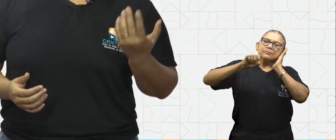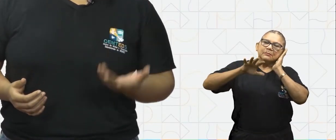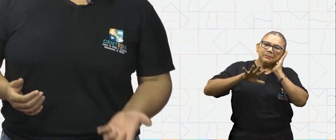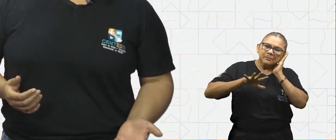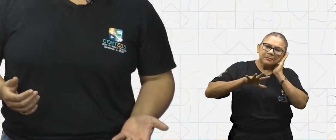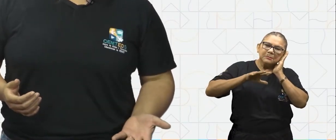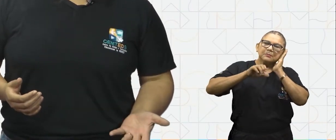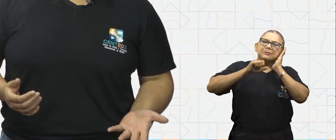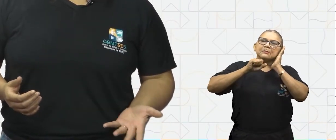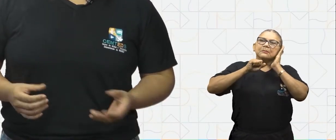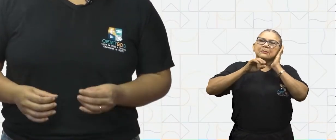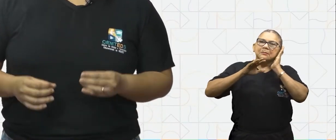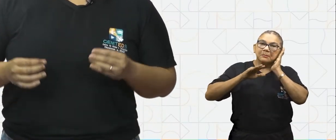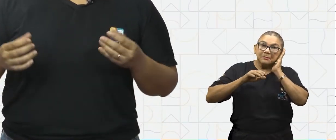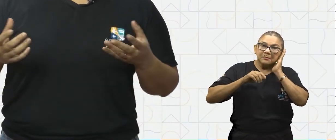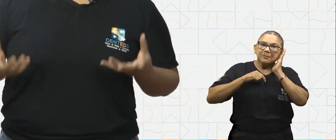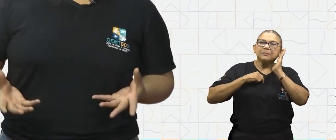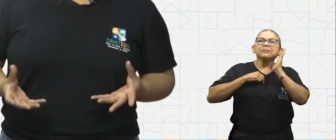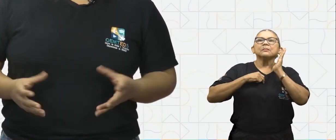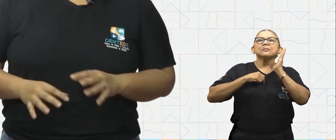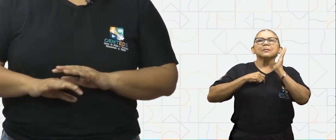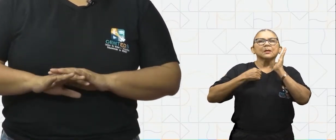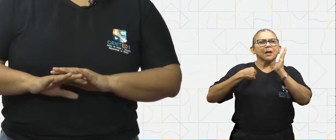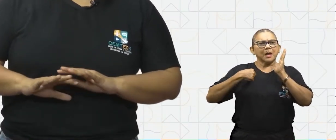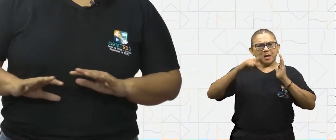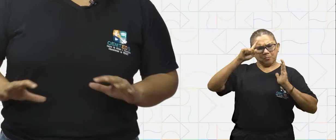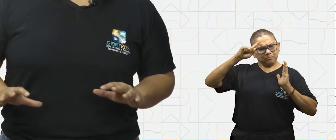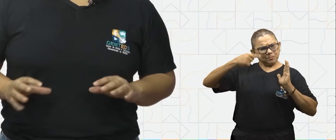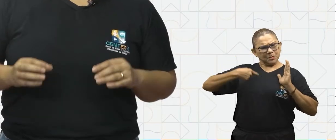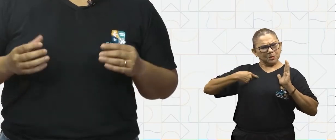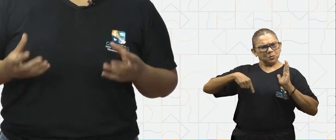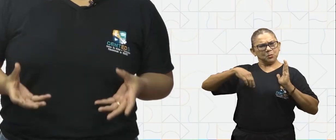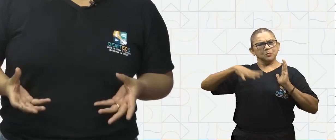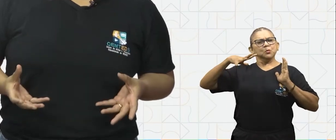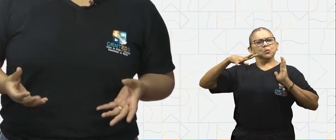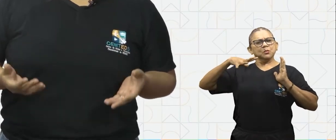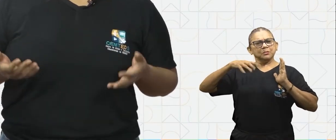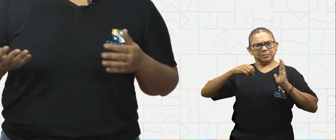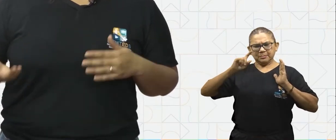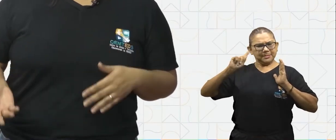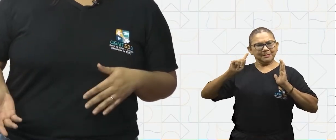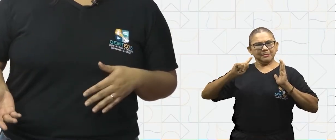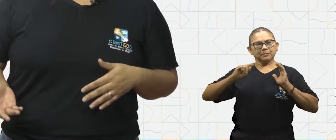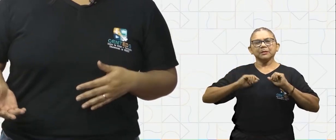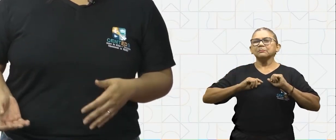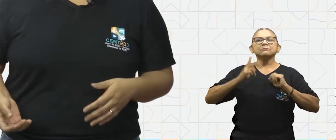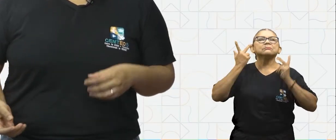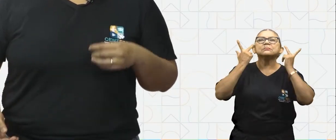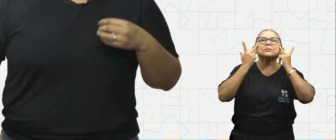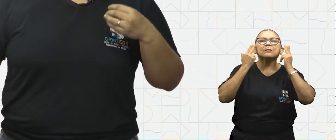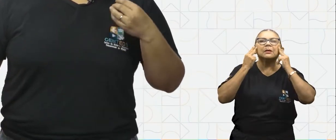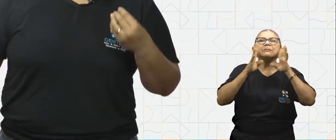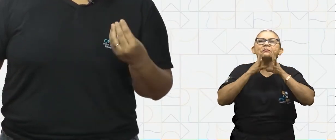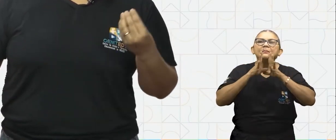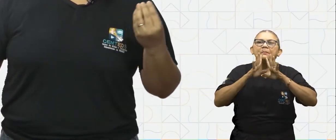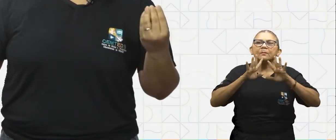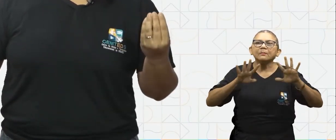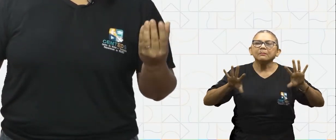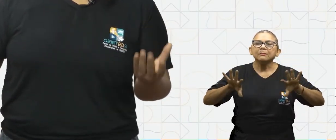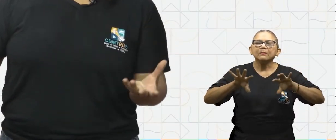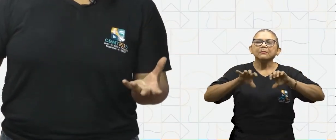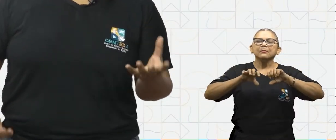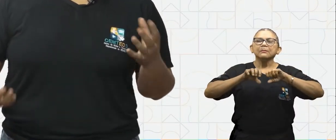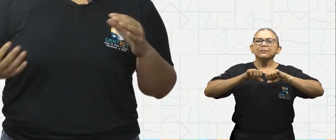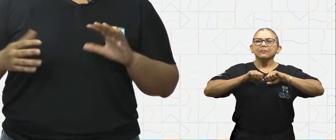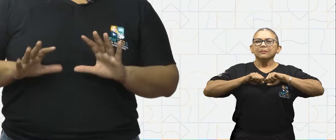movimento involuntário. Logo, não depende da nossa vontade, embora seja possível controlar